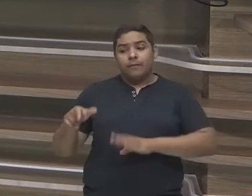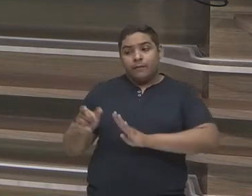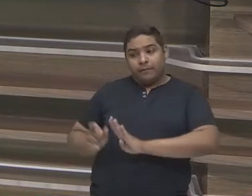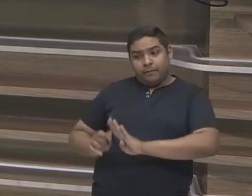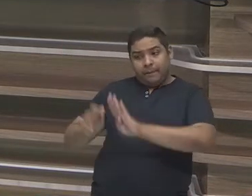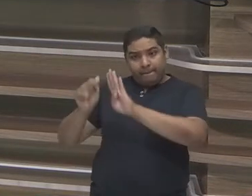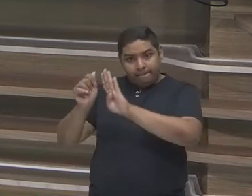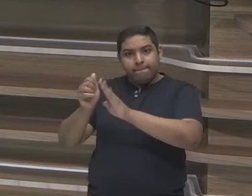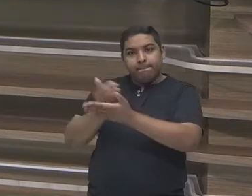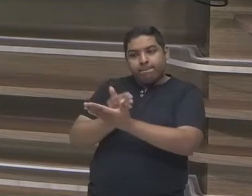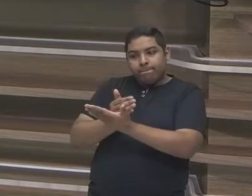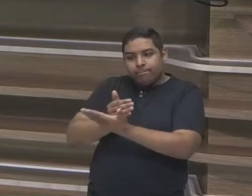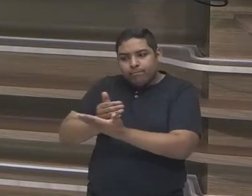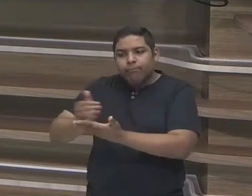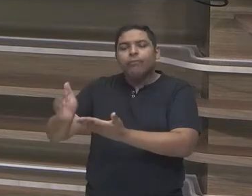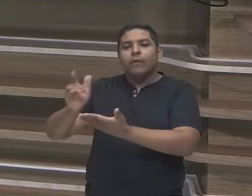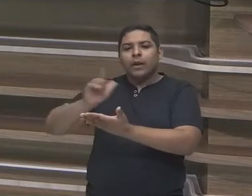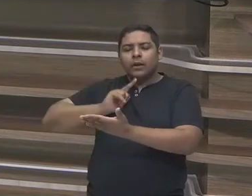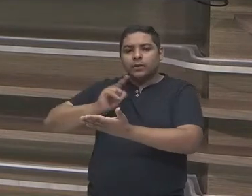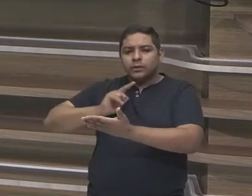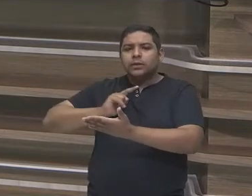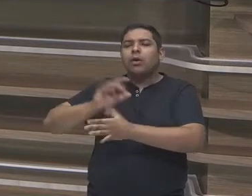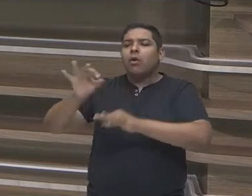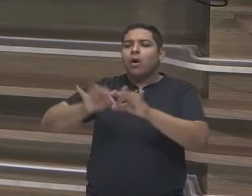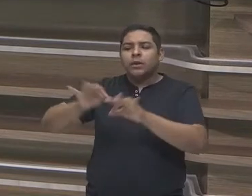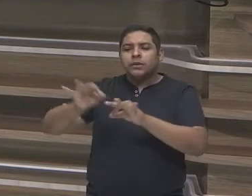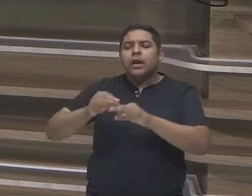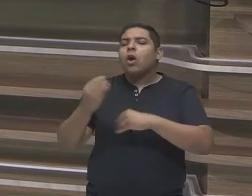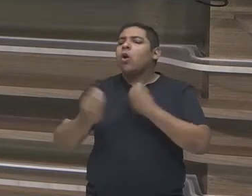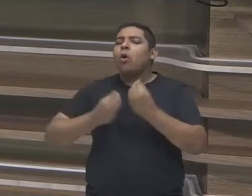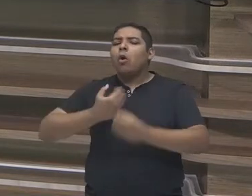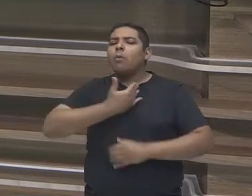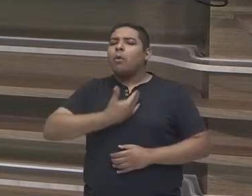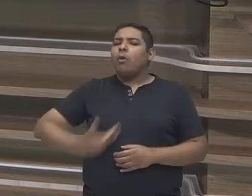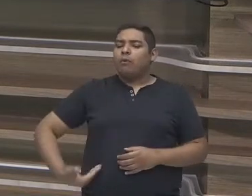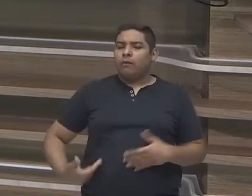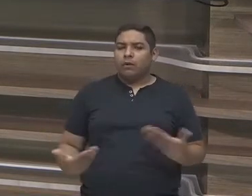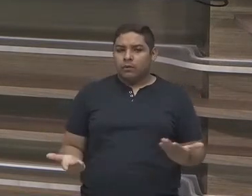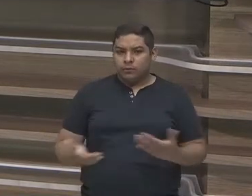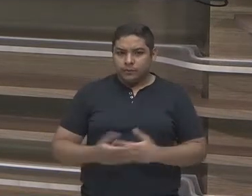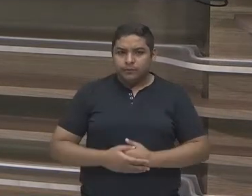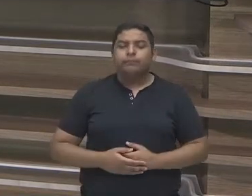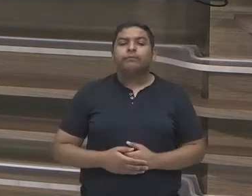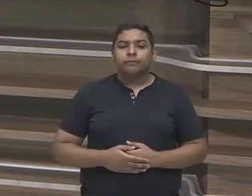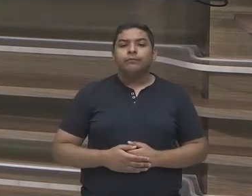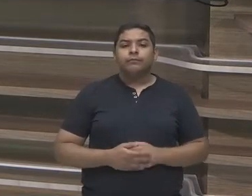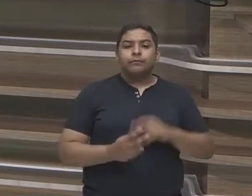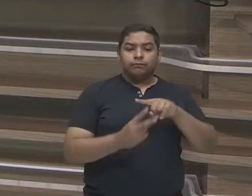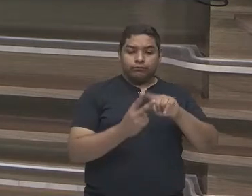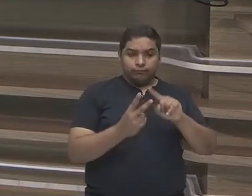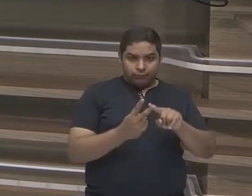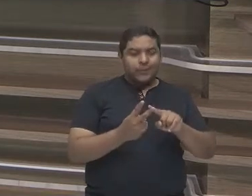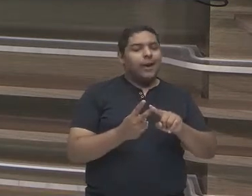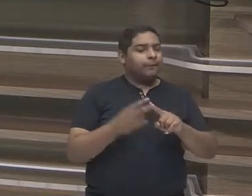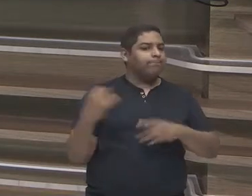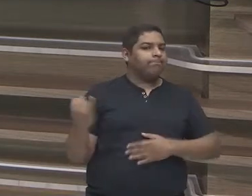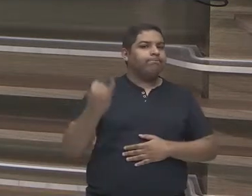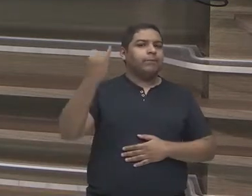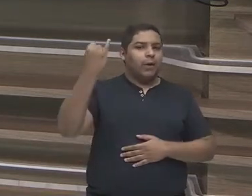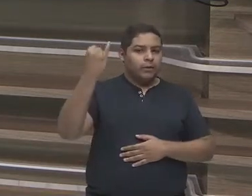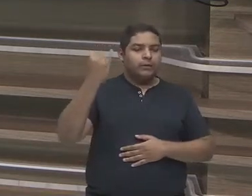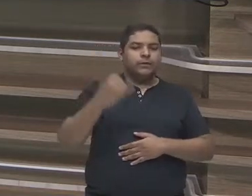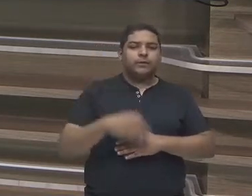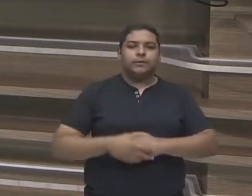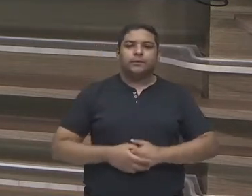burguesia comece a traçar a sua forma de governo. E esses 2 momentos aqui são primordiais para isso, sabe? Tudo bem? Vamos lá,